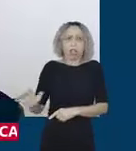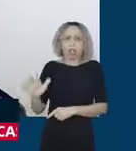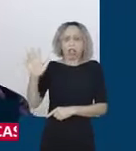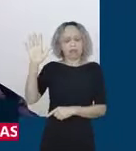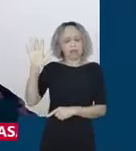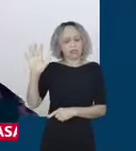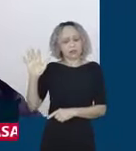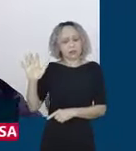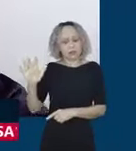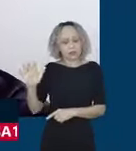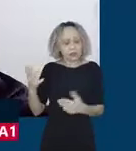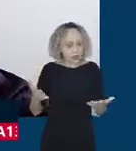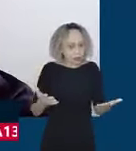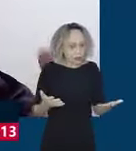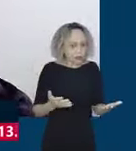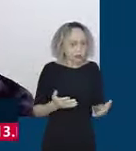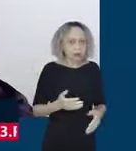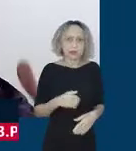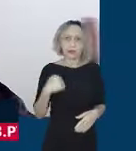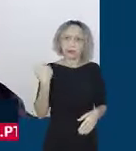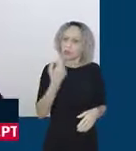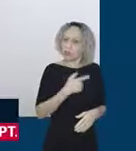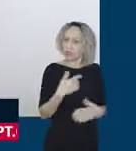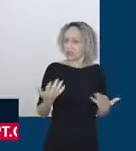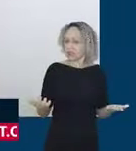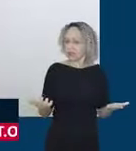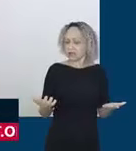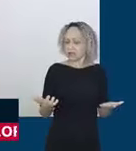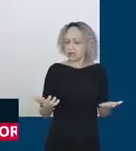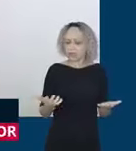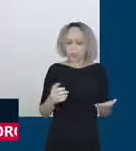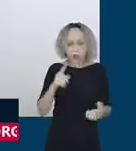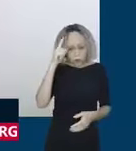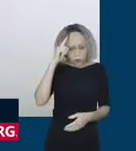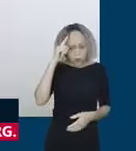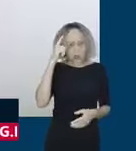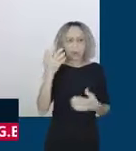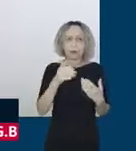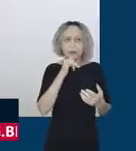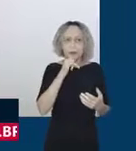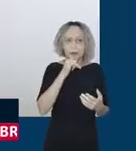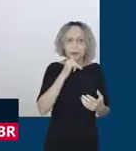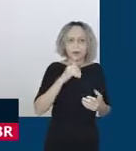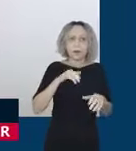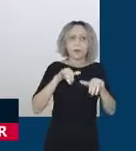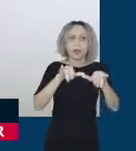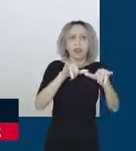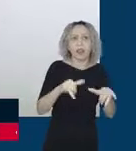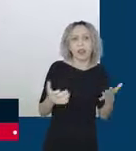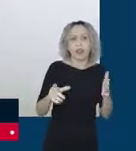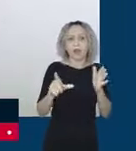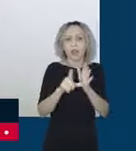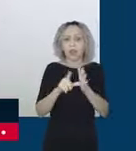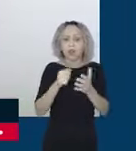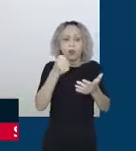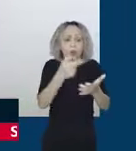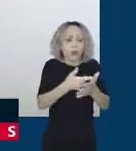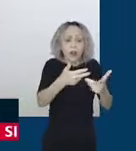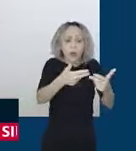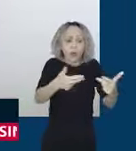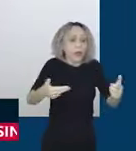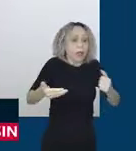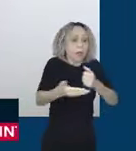temos que comprar no dia a dia, no mercado, no supermercado, numa loja, produtos básicos aí para a família. Então,